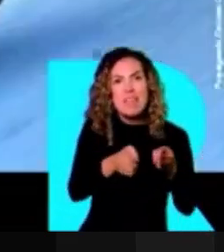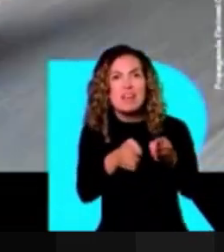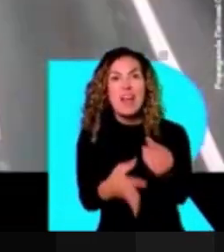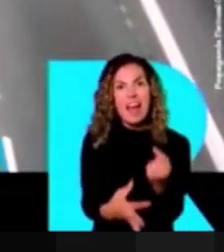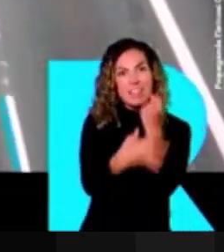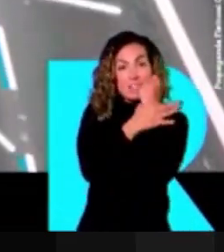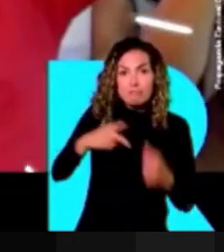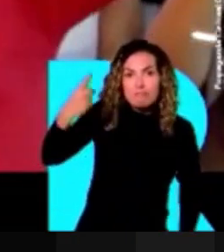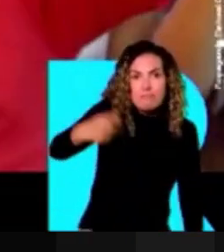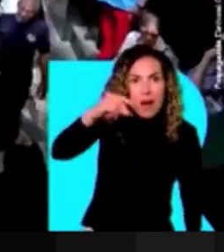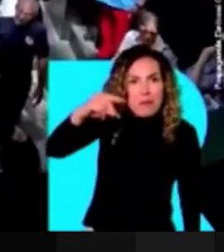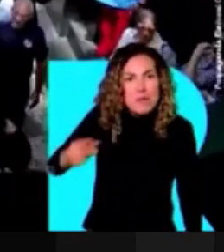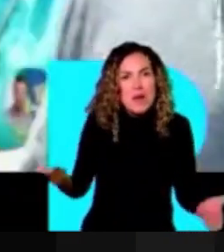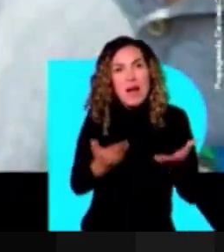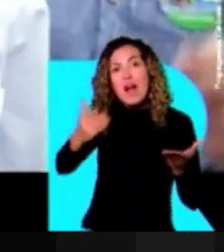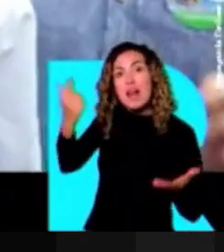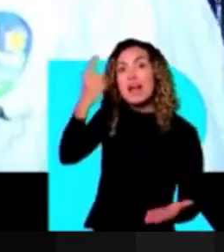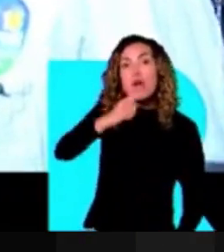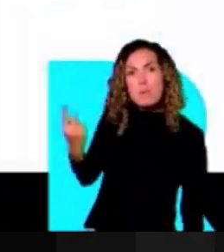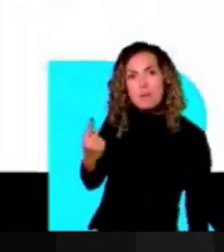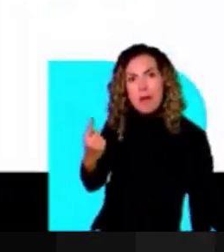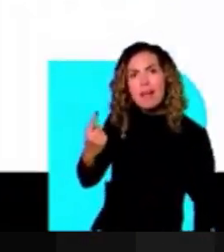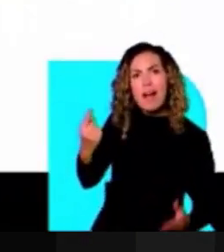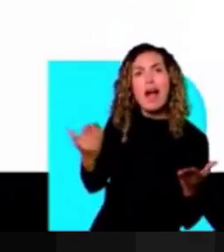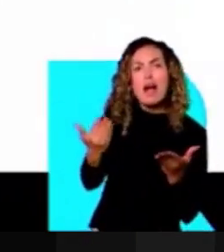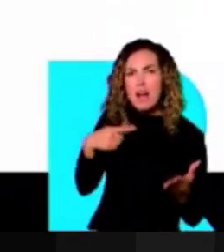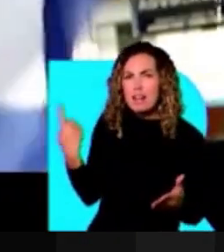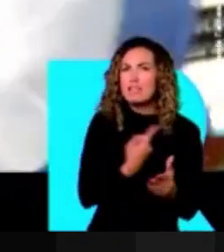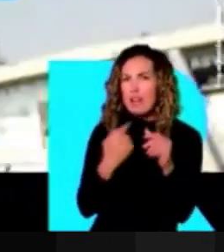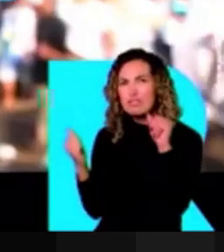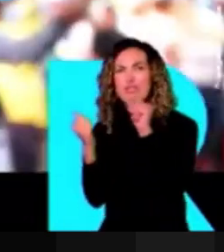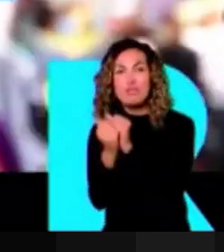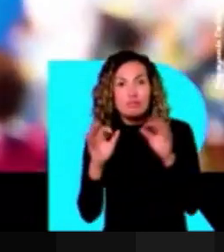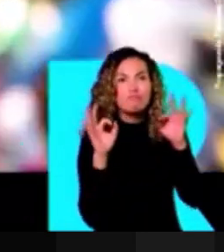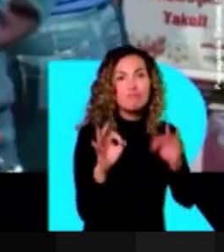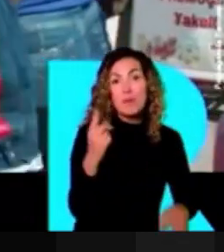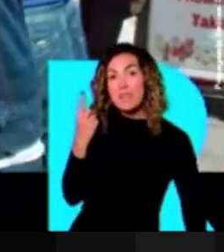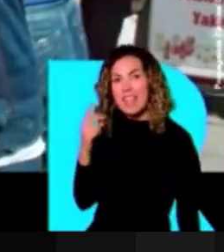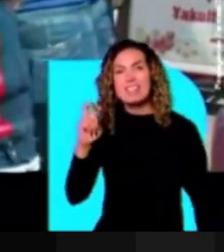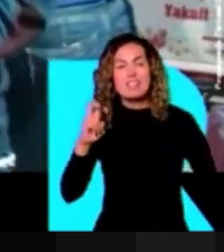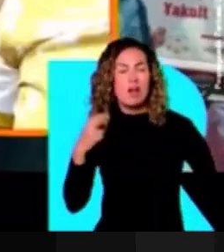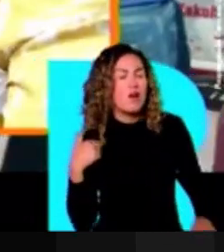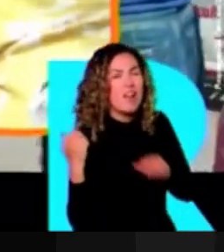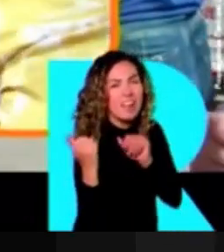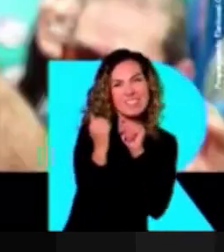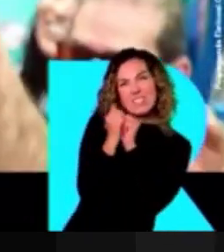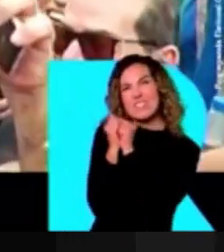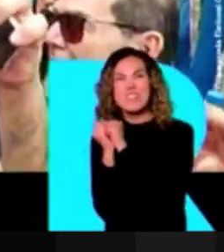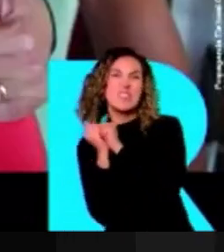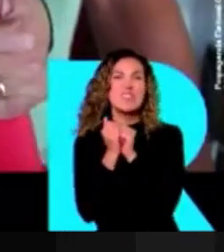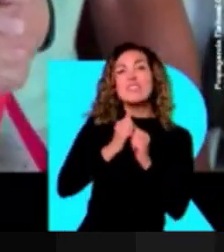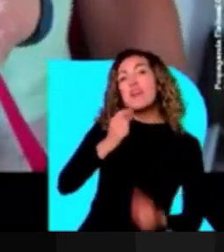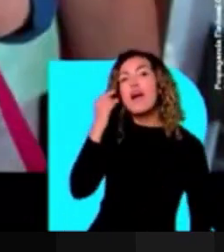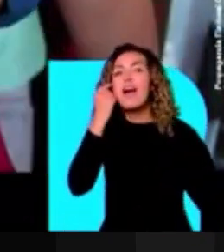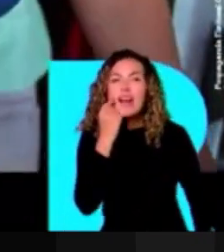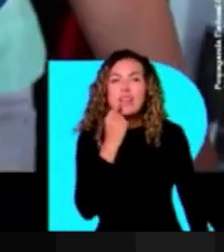caminho seguro, embalou, tá embalado. Já ganhou o primeiro turno, tamo junto com o Ricardo. Ganhou o primeiro